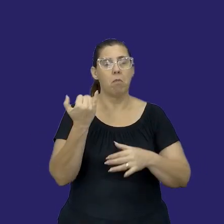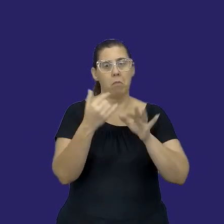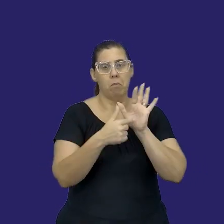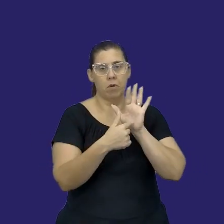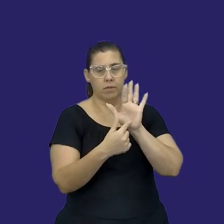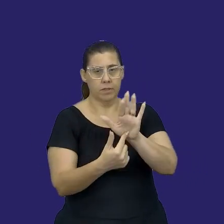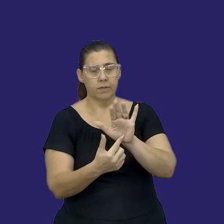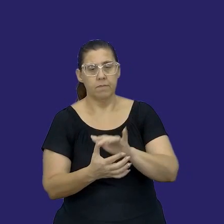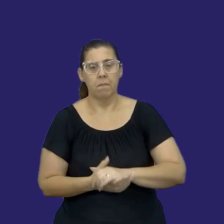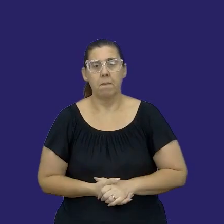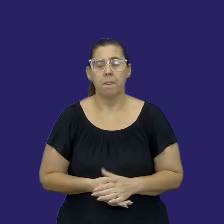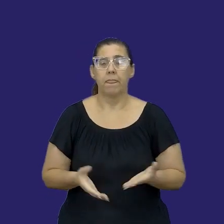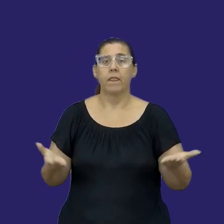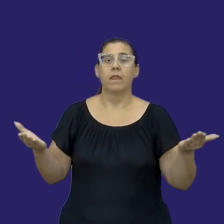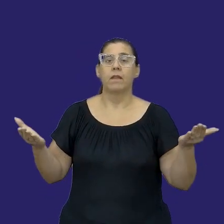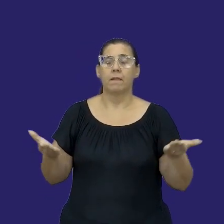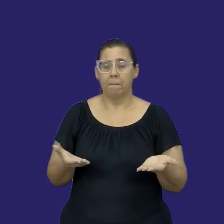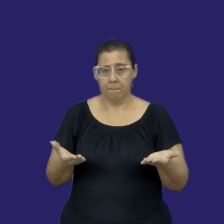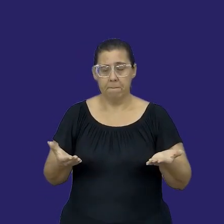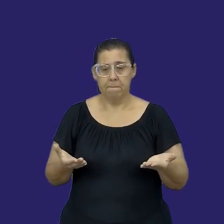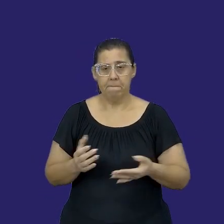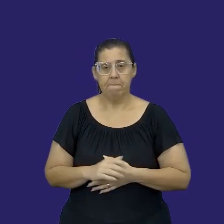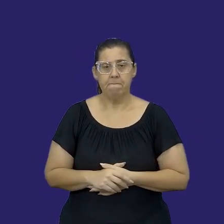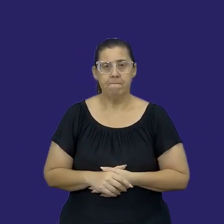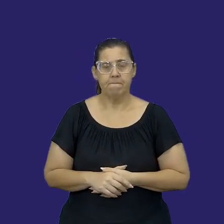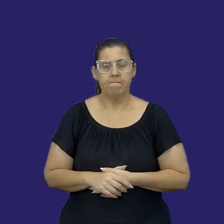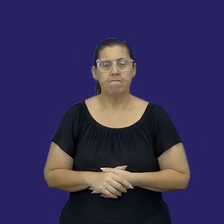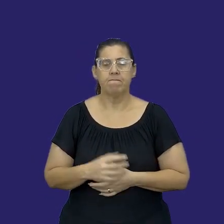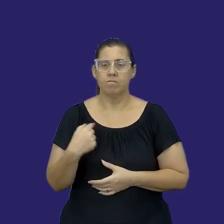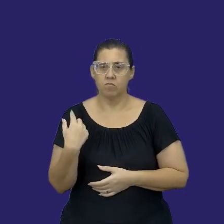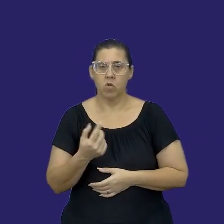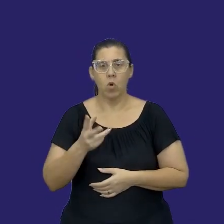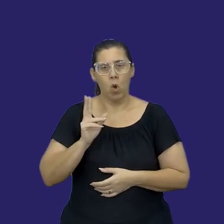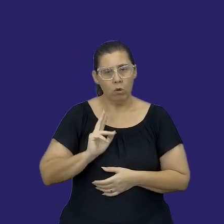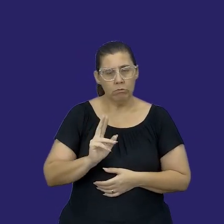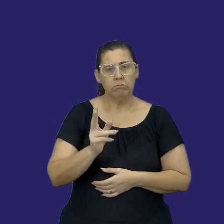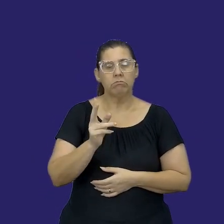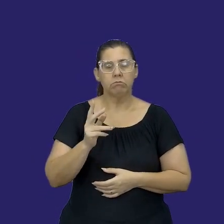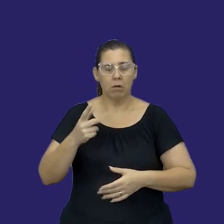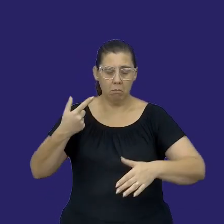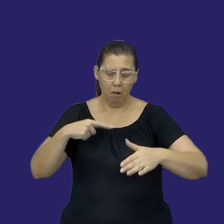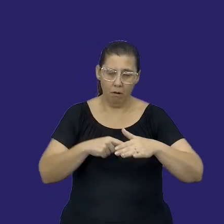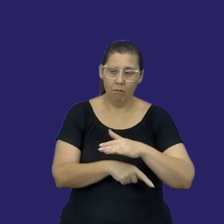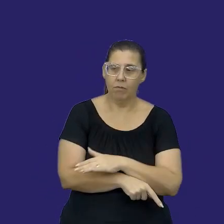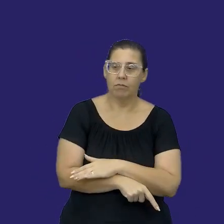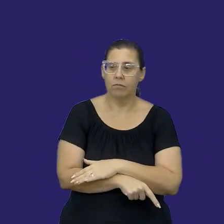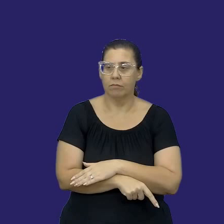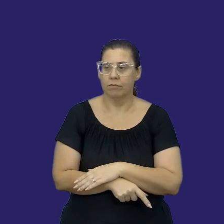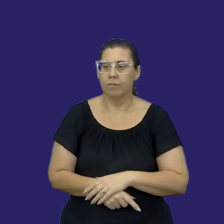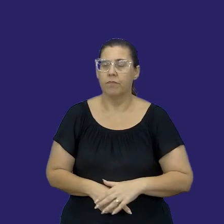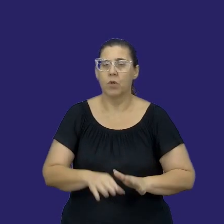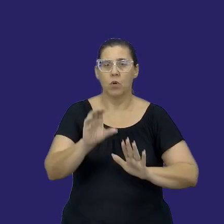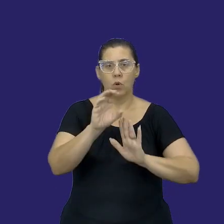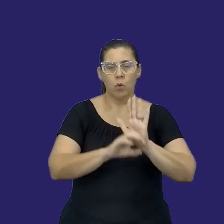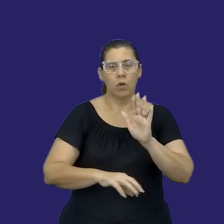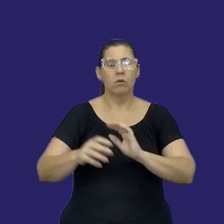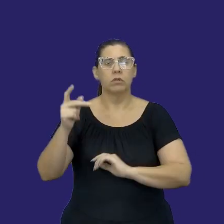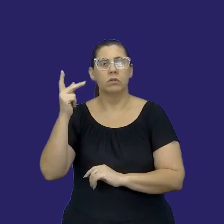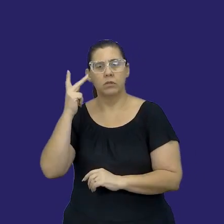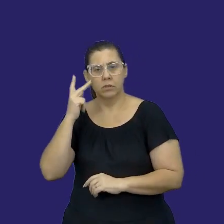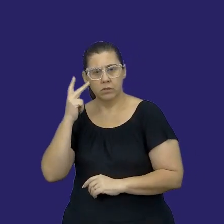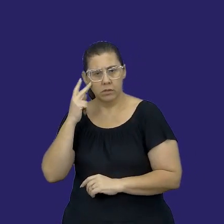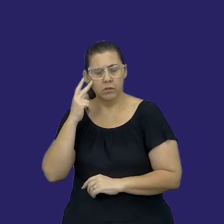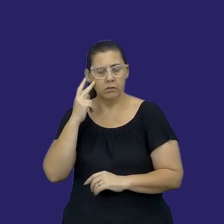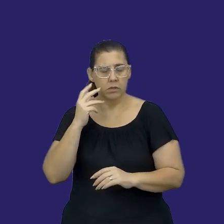nossas formações, e agora, finalmente, a gente vai conseguir nos aprofundar sobre o currículo paulista e